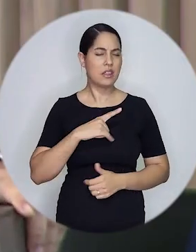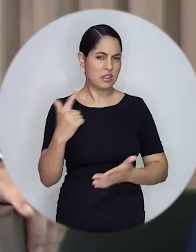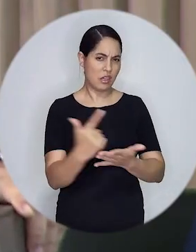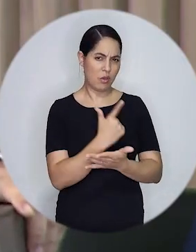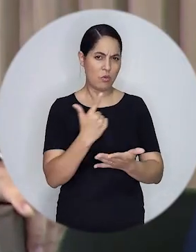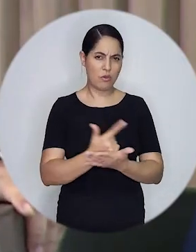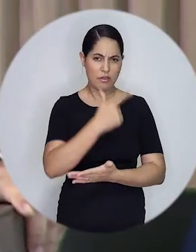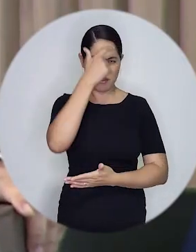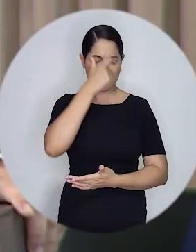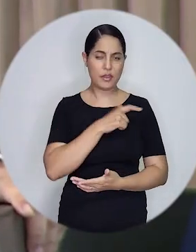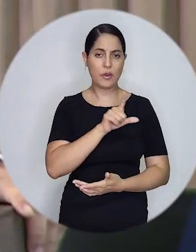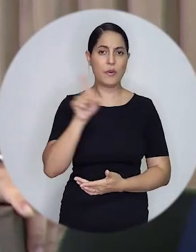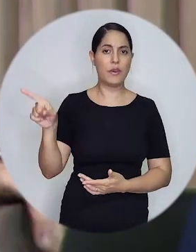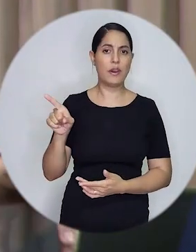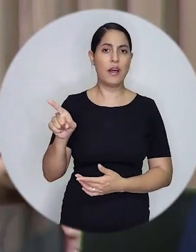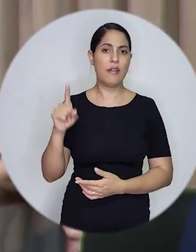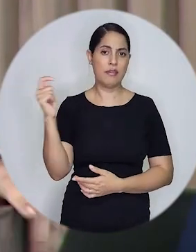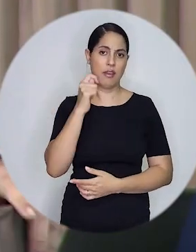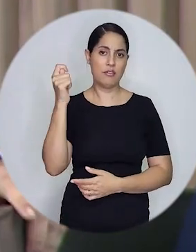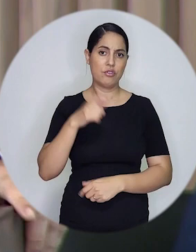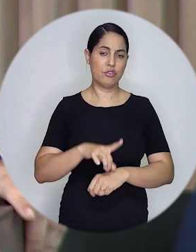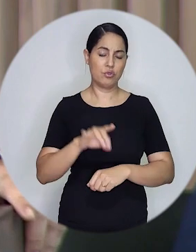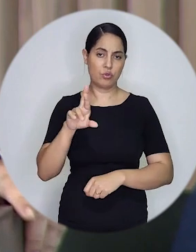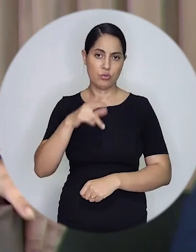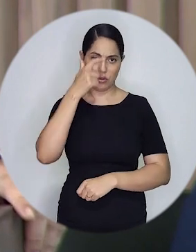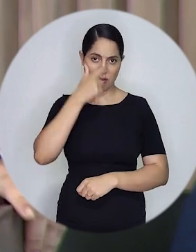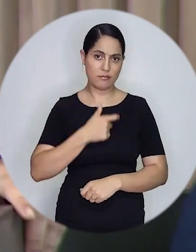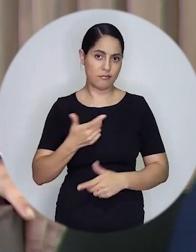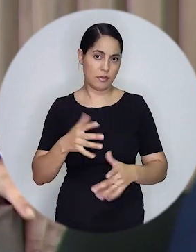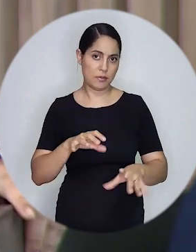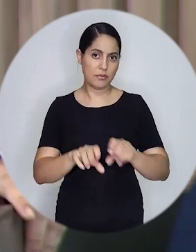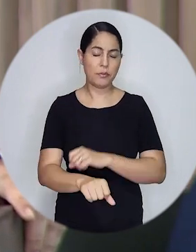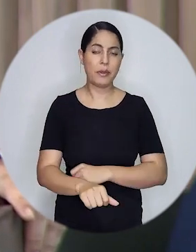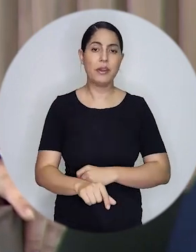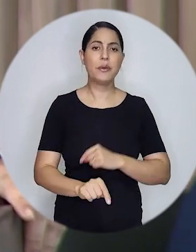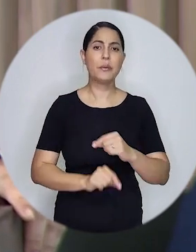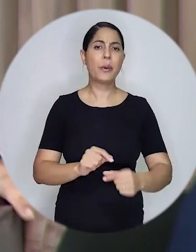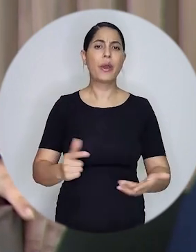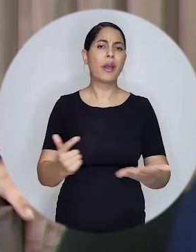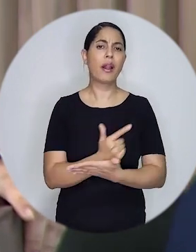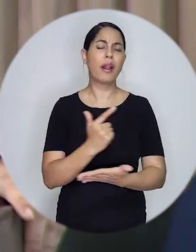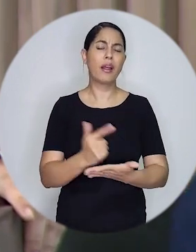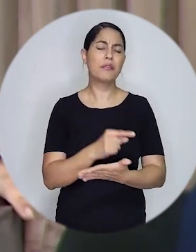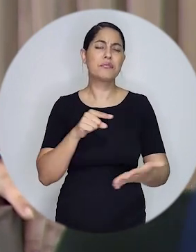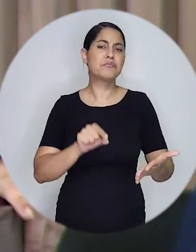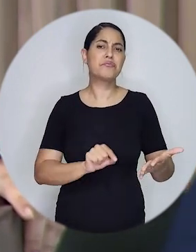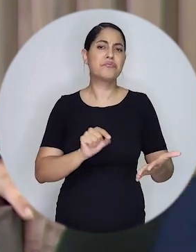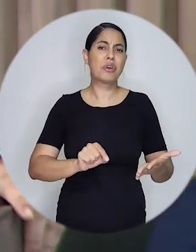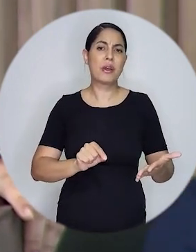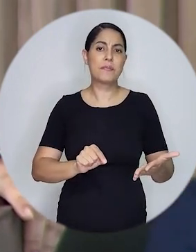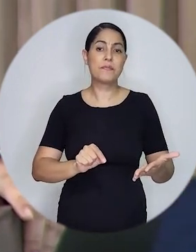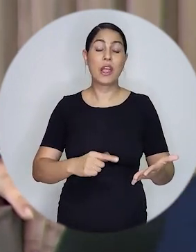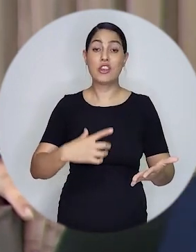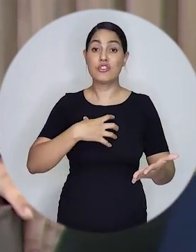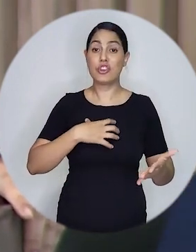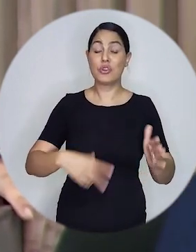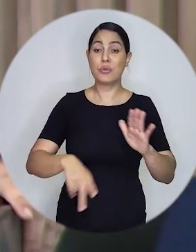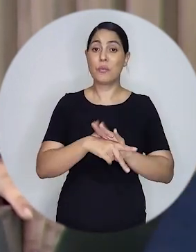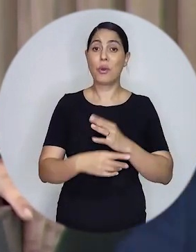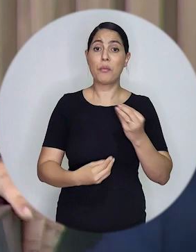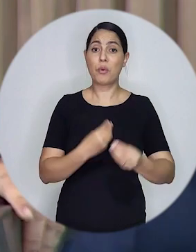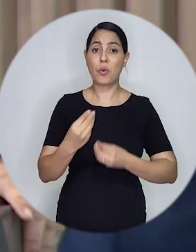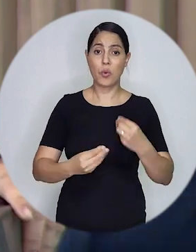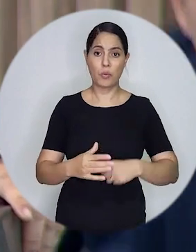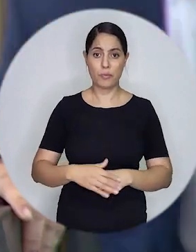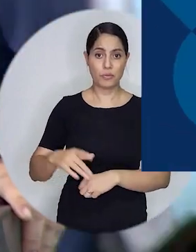breve resumo, ele trata, eu que fiz doutorado na Argentina, ele trata da forma e